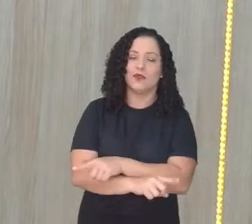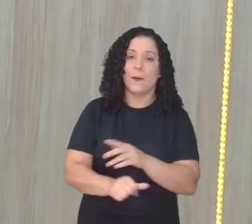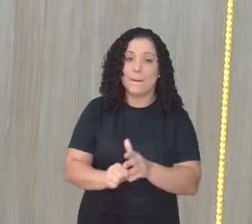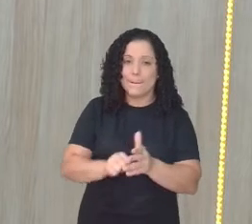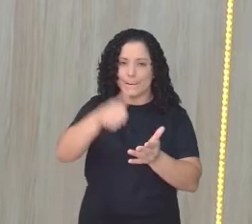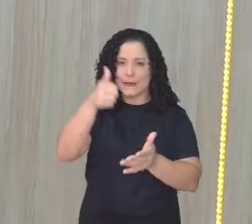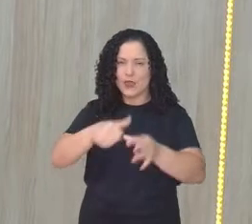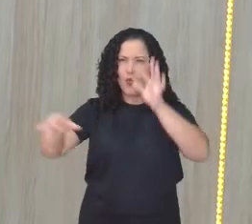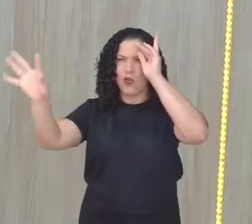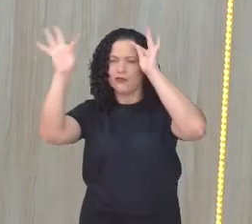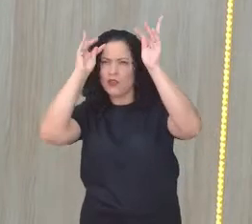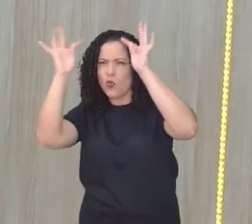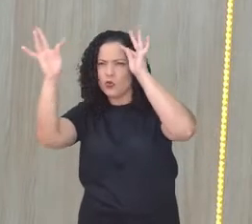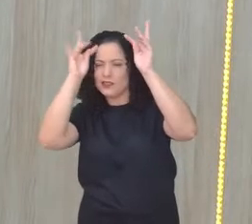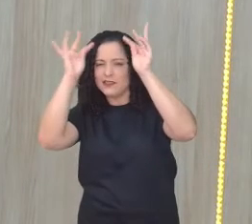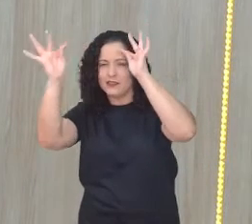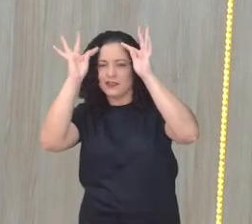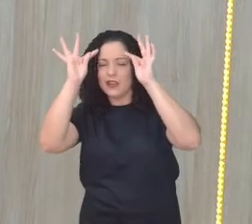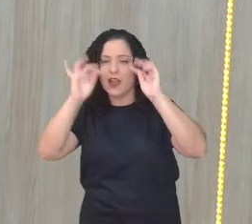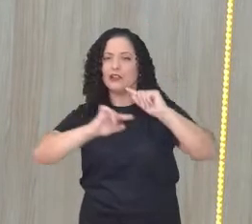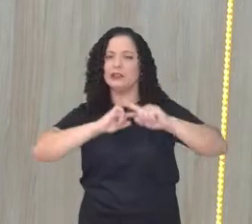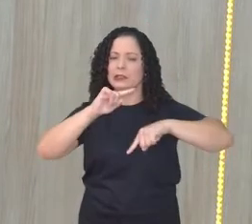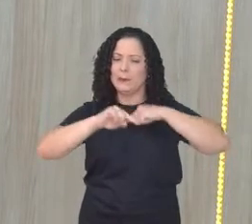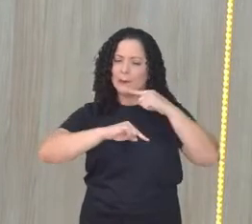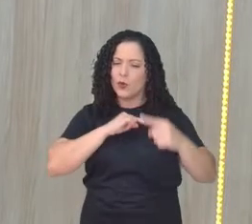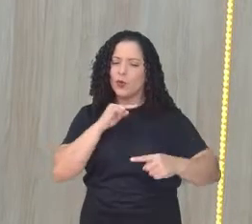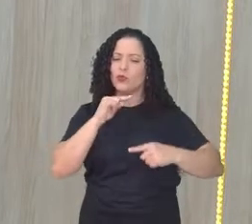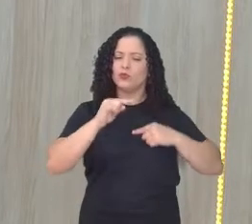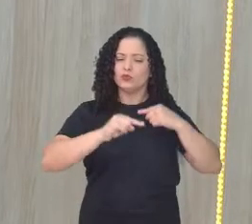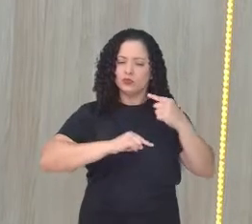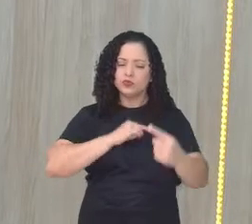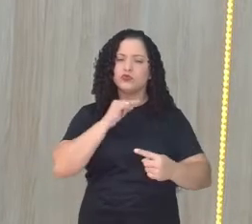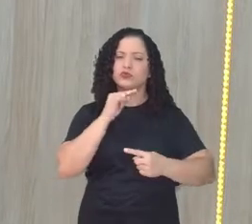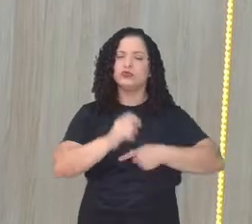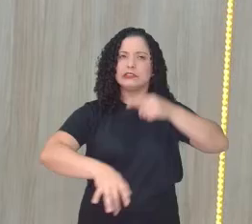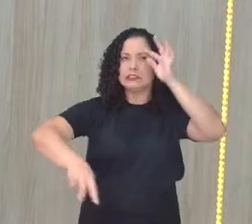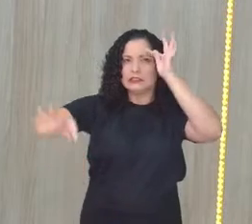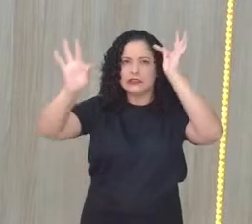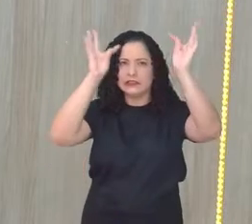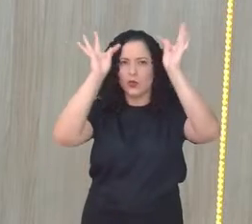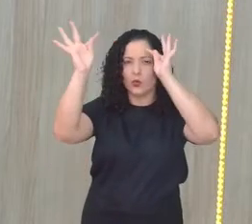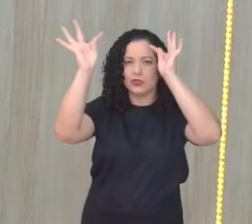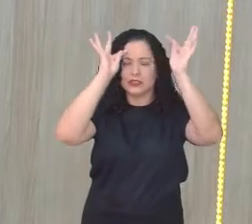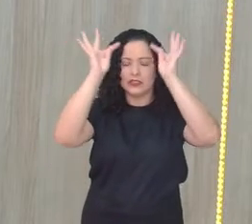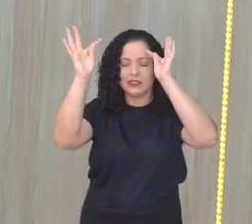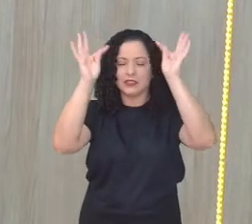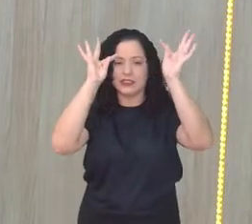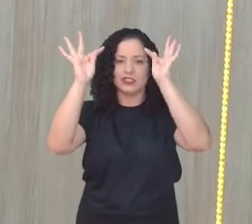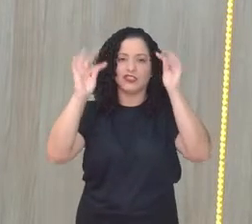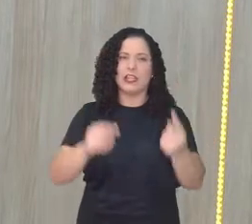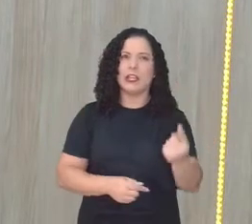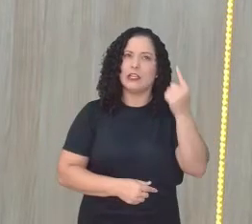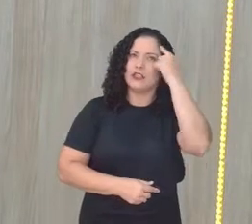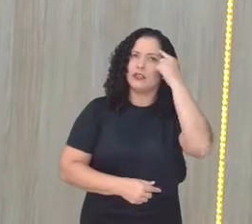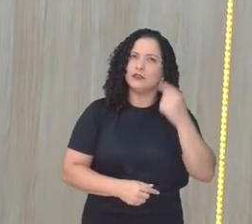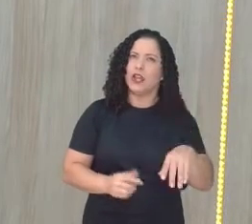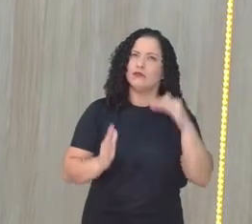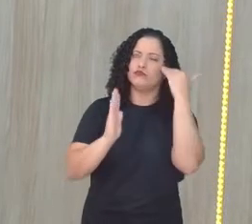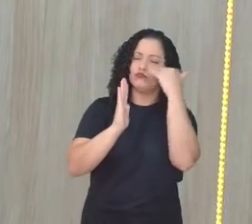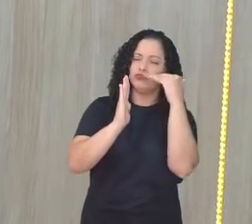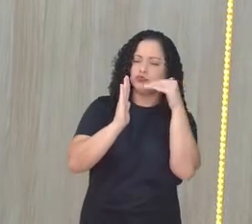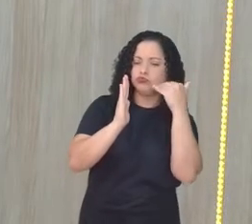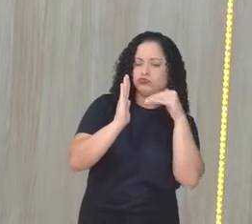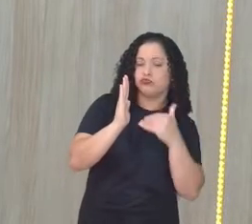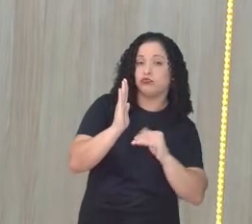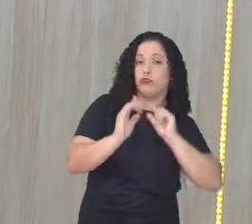da teoria e você vai submetendo aquelas teorias, né, a um jogo, né, de questionamentos, né, para